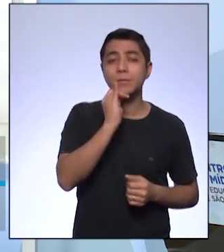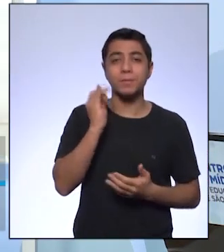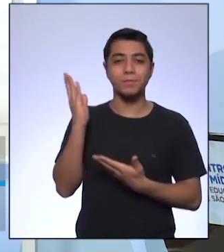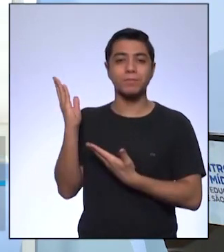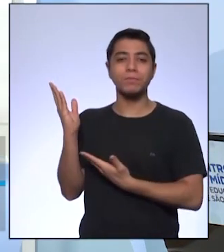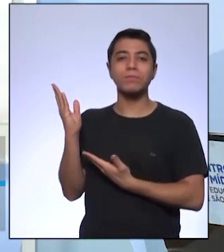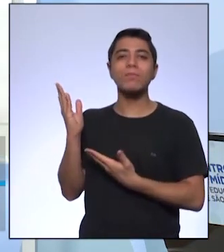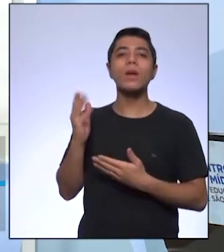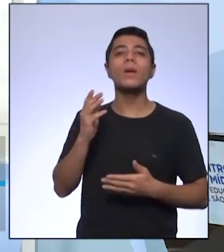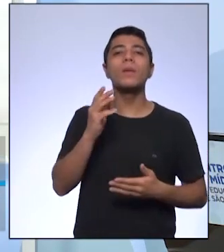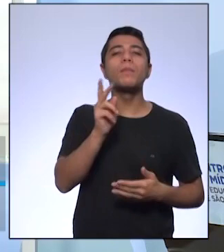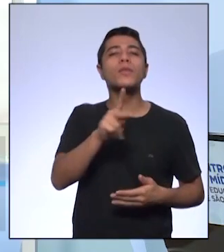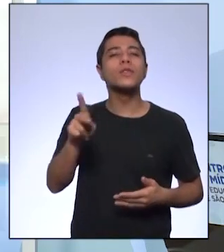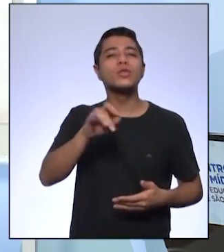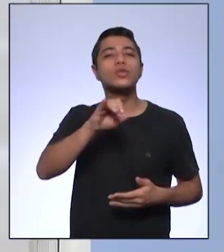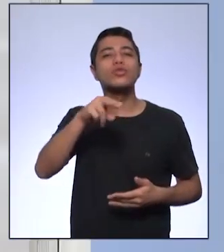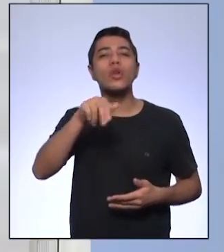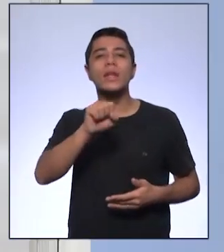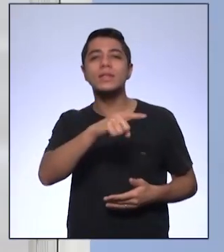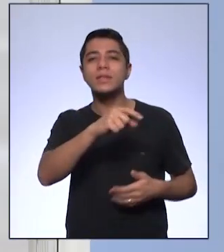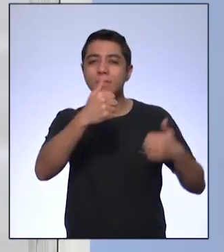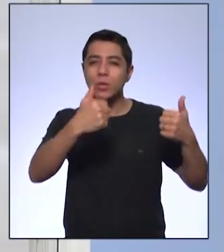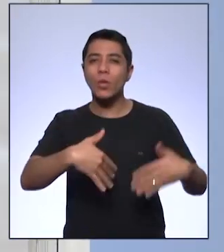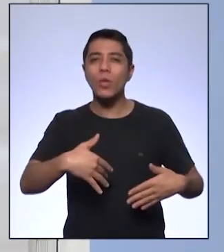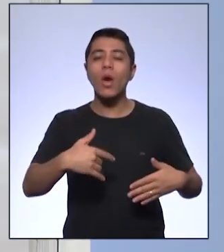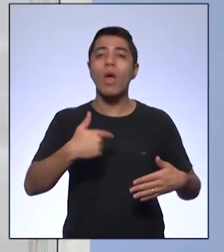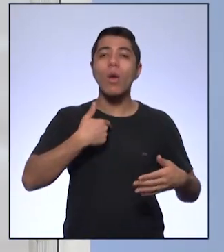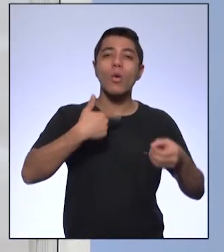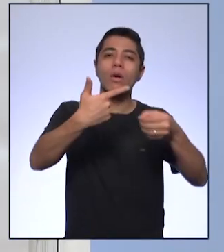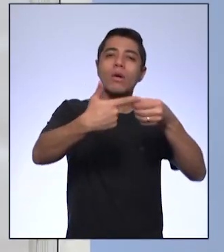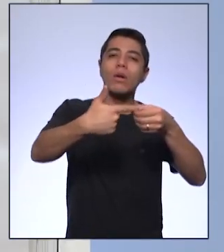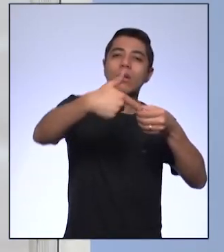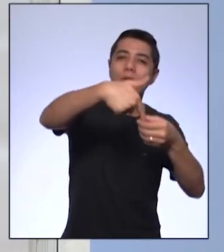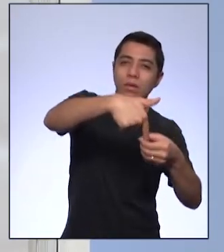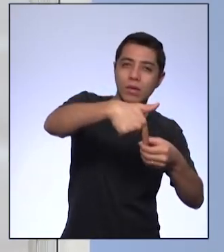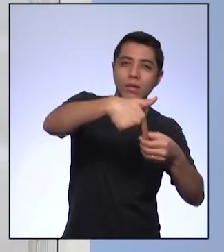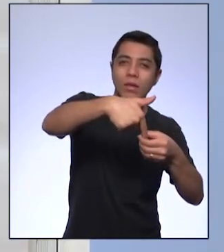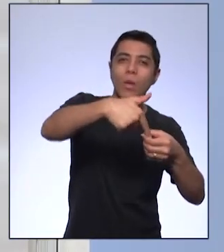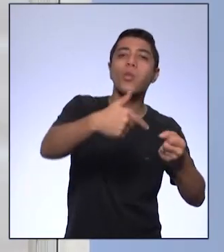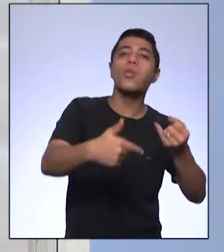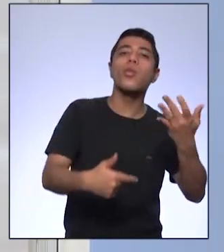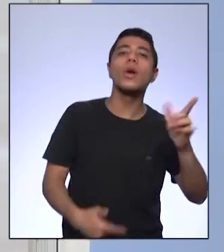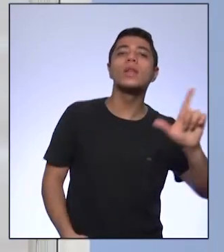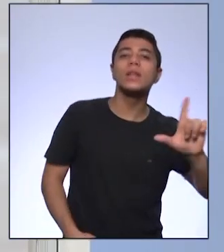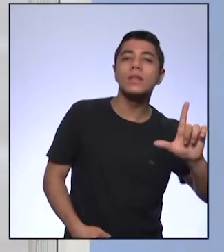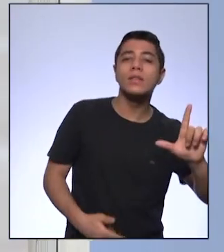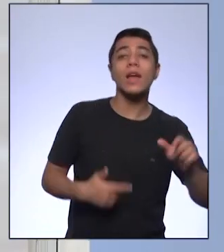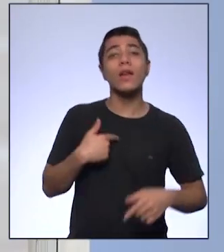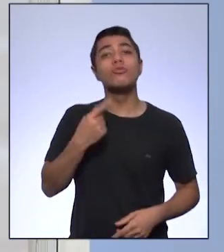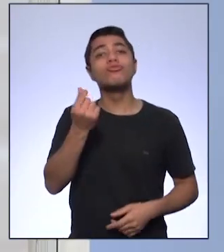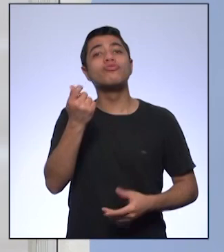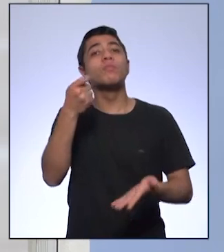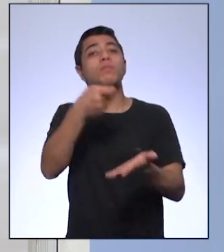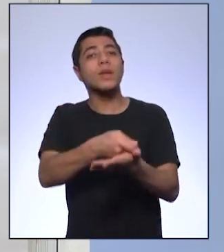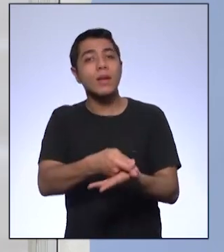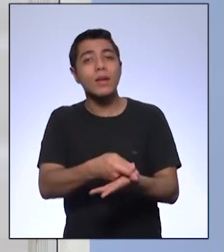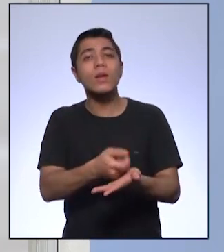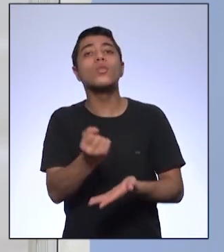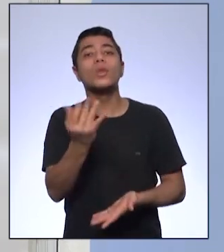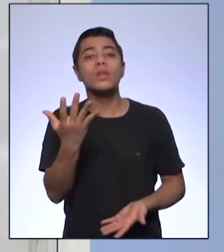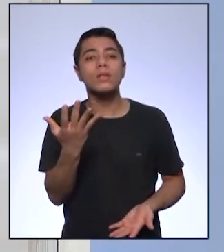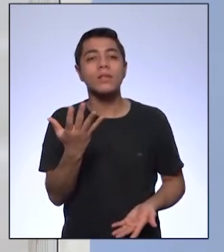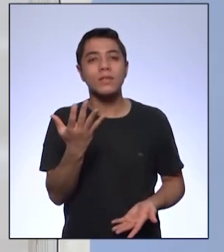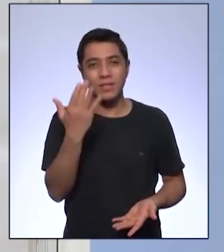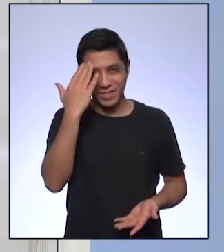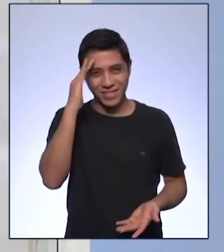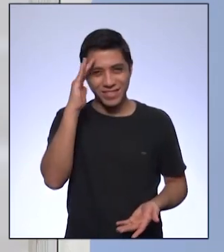dos litros. Ao invés de chamar de x, ao invés de chamar de y, eu poderia, eu estou pagando, aqui o preço que eu vou pagar, por exemplo, em função